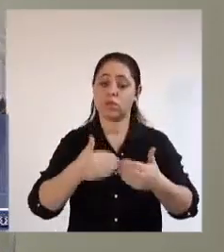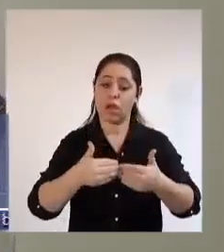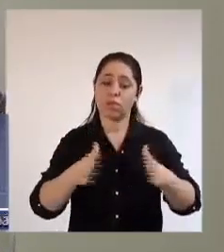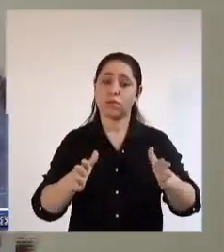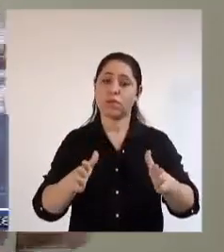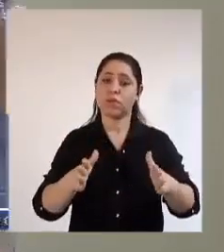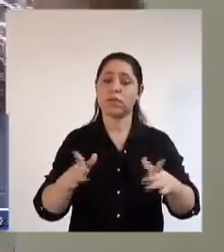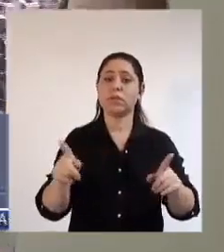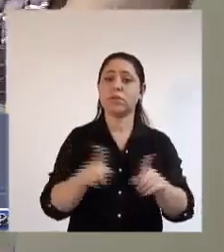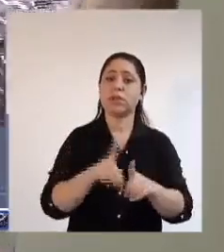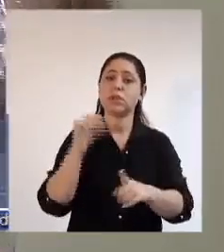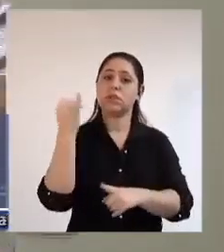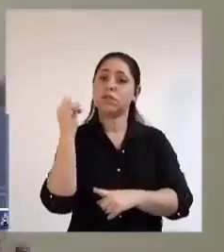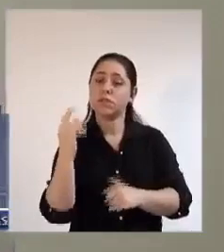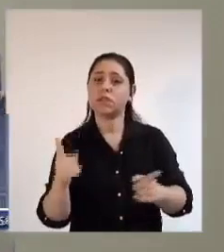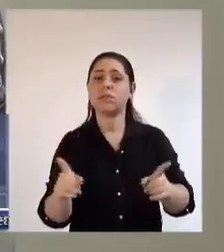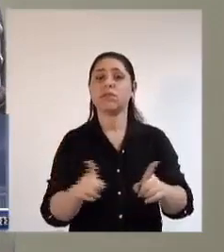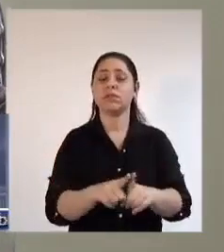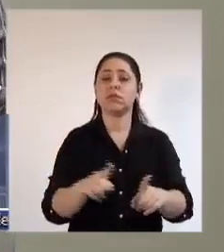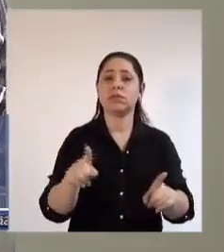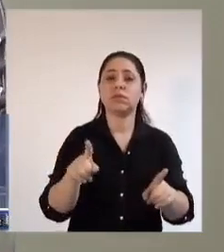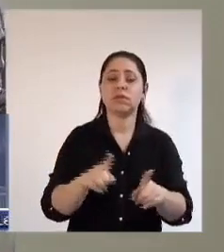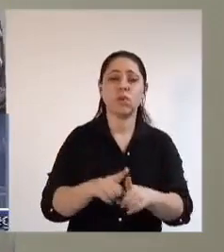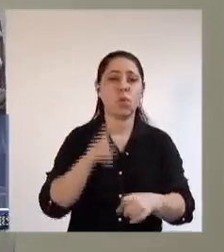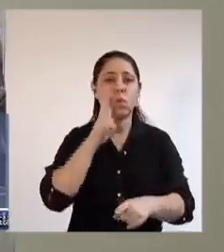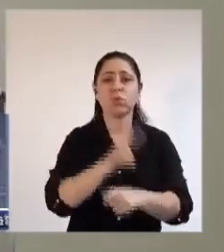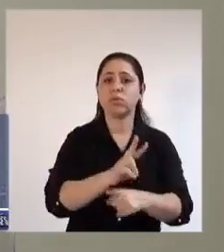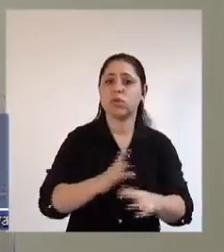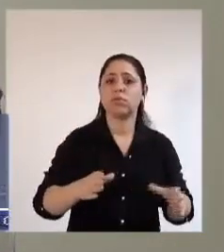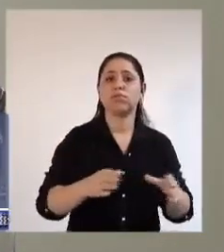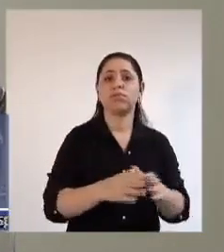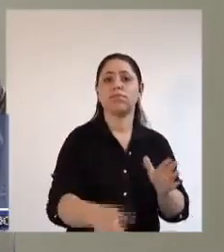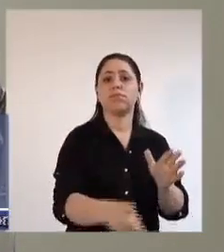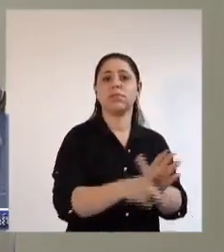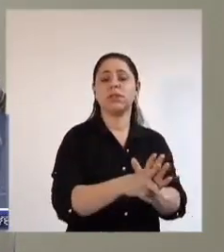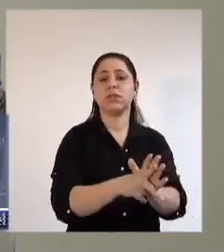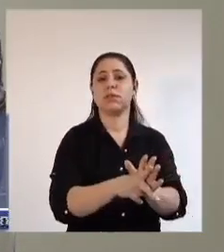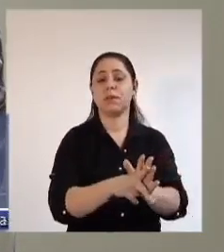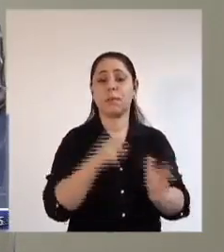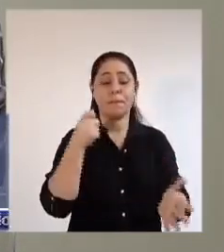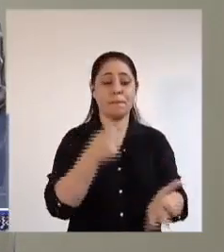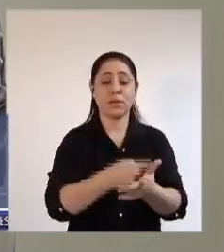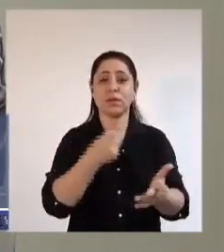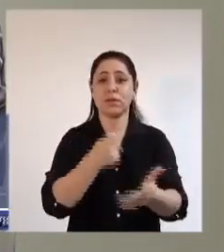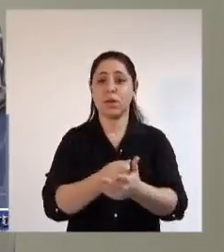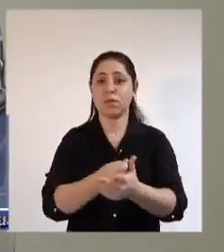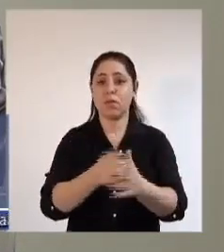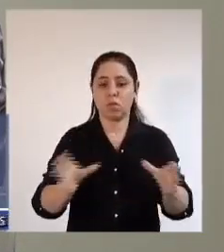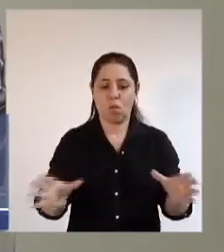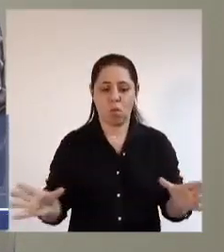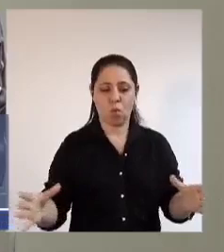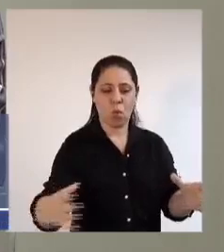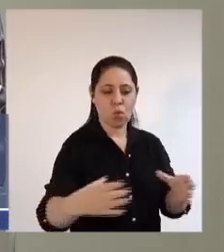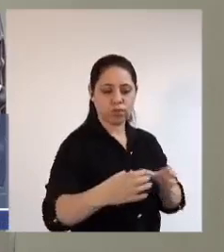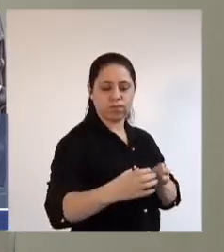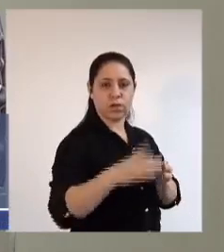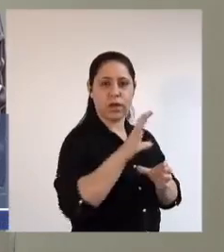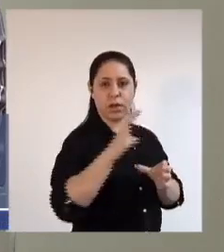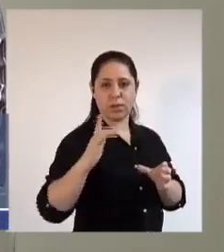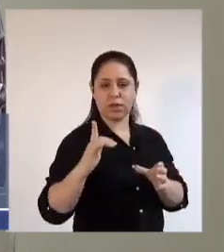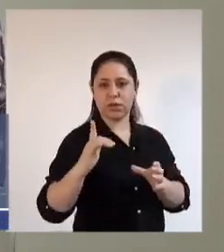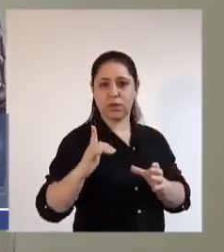de ivinhema investindo em outras unidades de conservação pagando o plano de manejo para concentrar tudo em campo grande para terminar essa